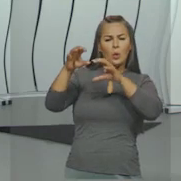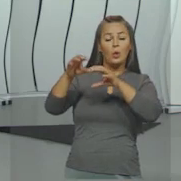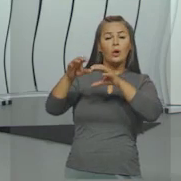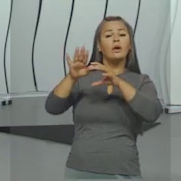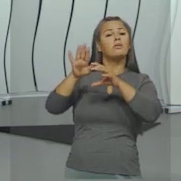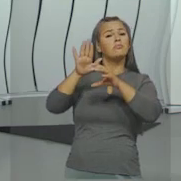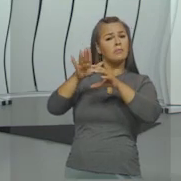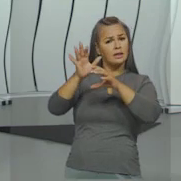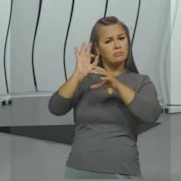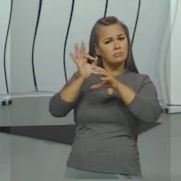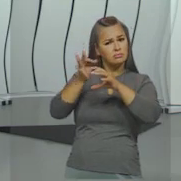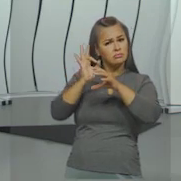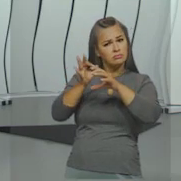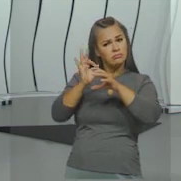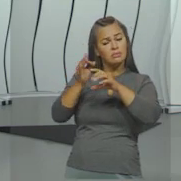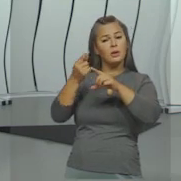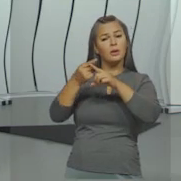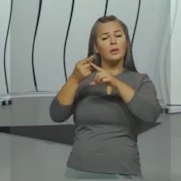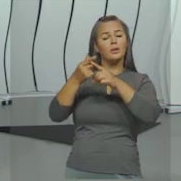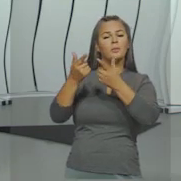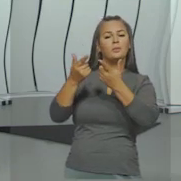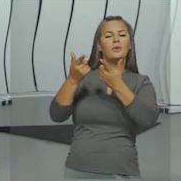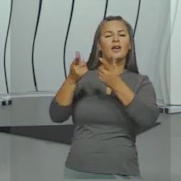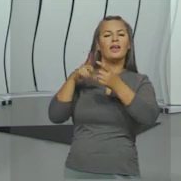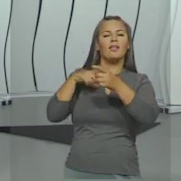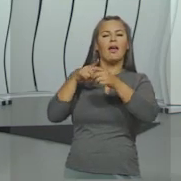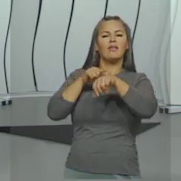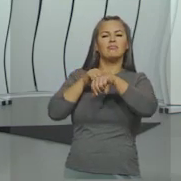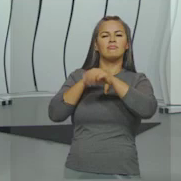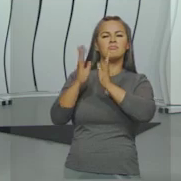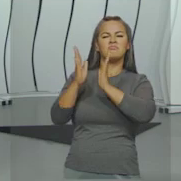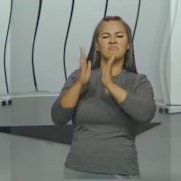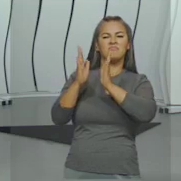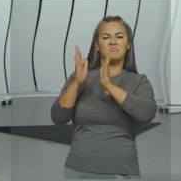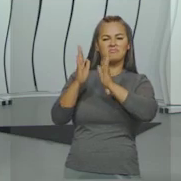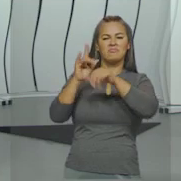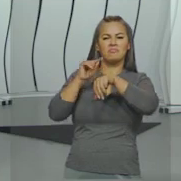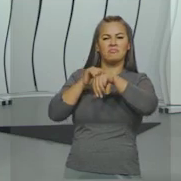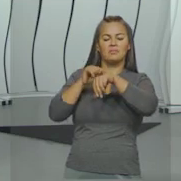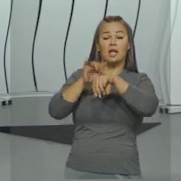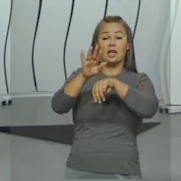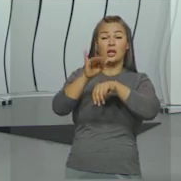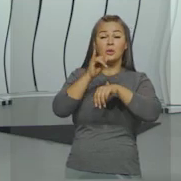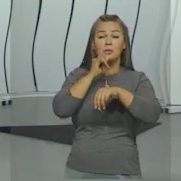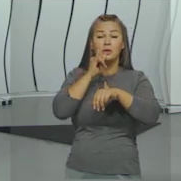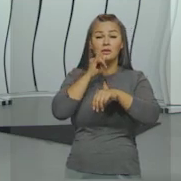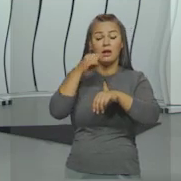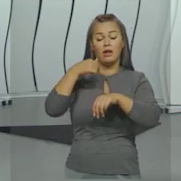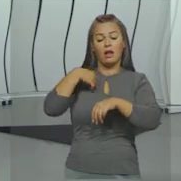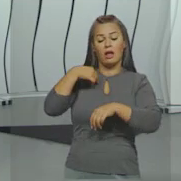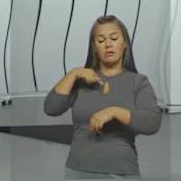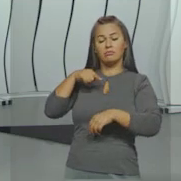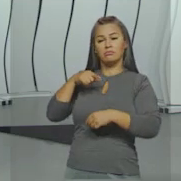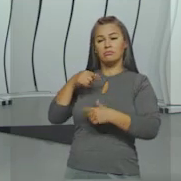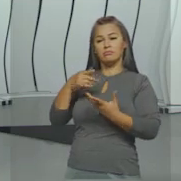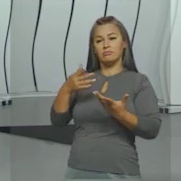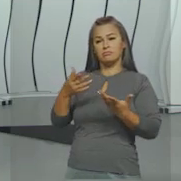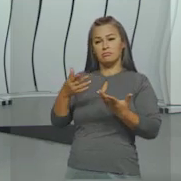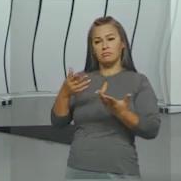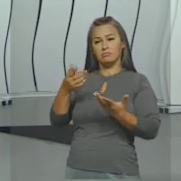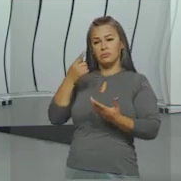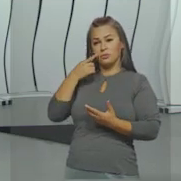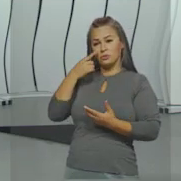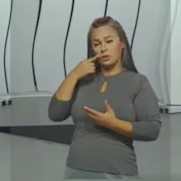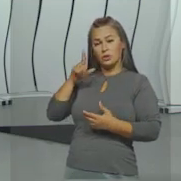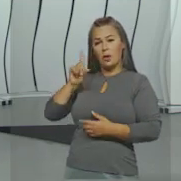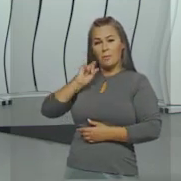muito calor. Ah, não, mas eu estou aqui na região aqui de clima tropical de altitude, né, que pega um pedacinho de